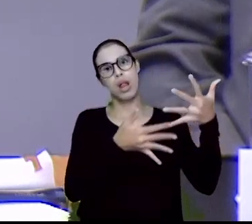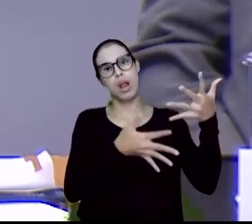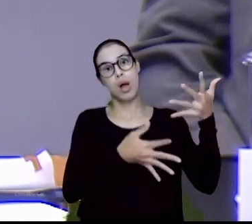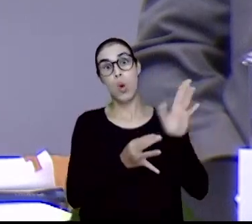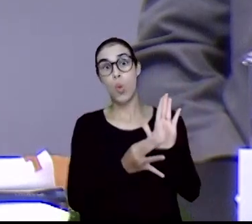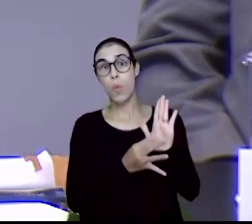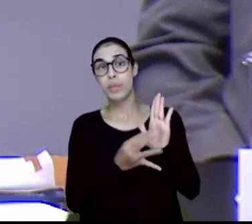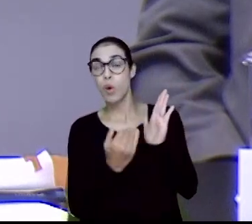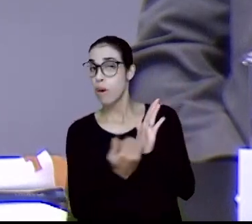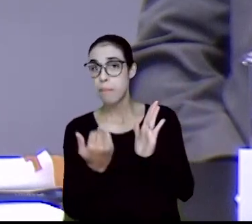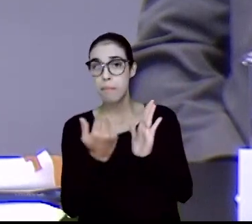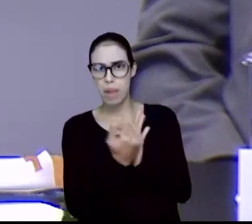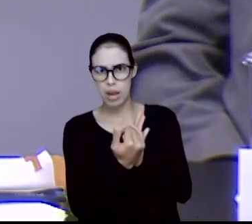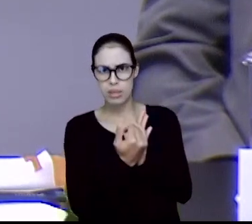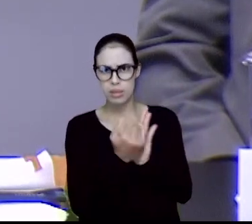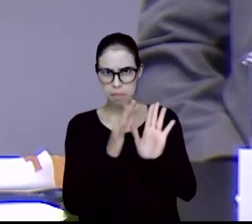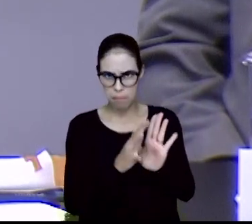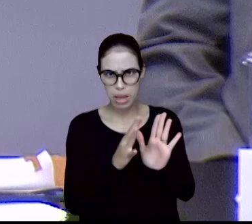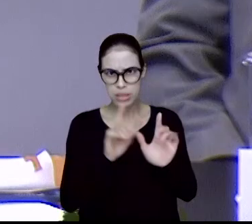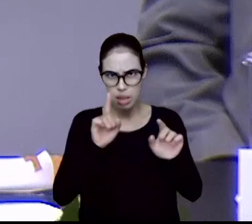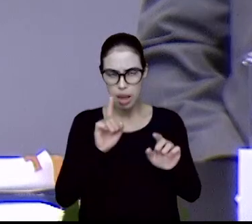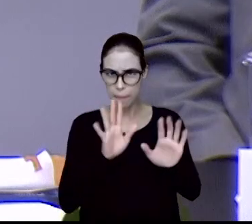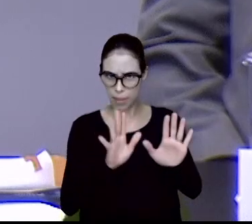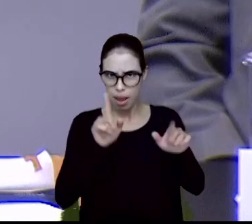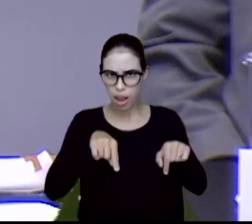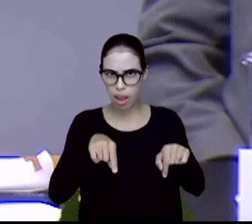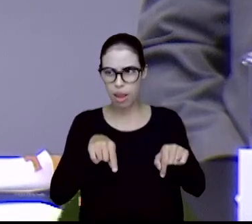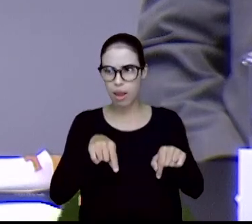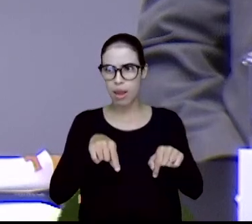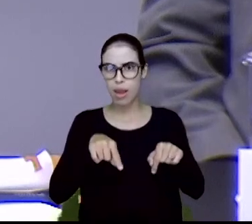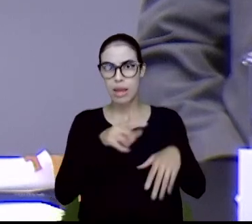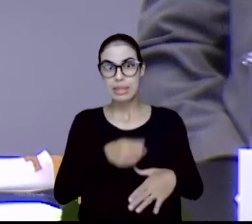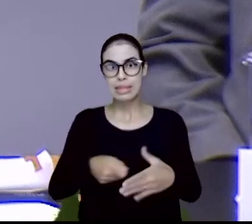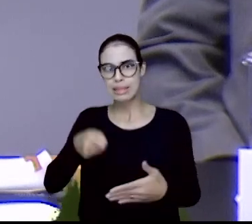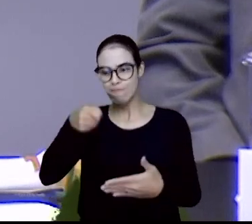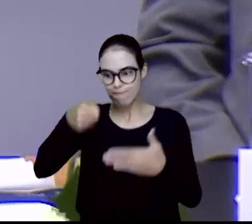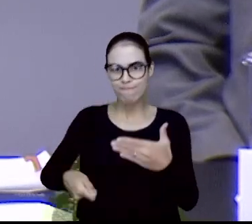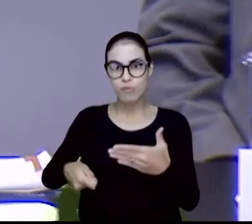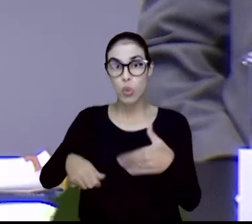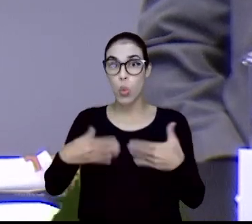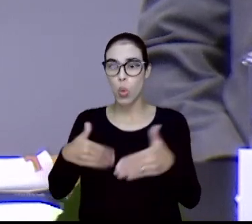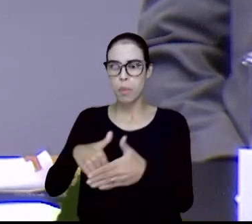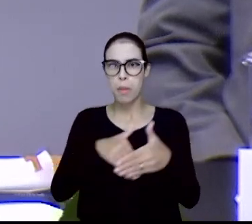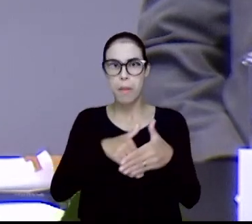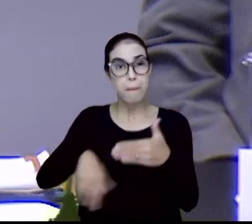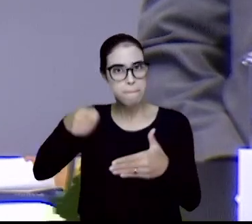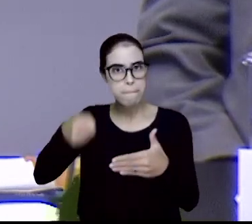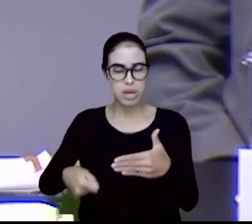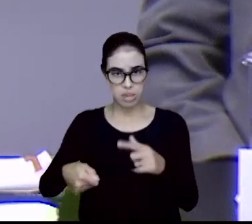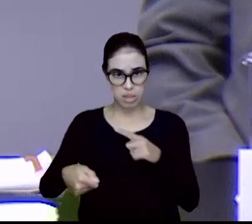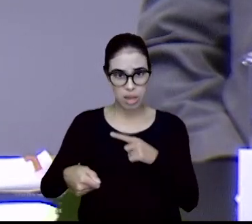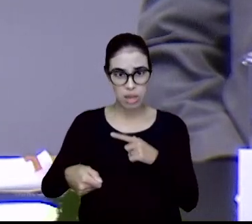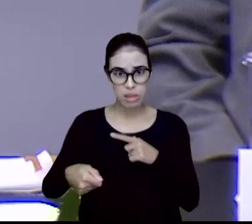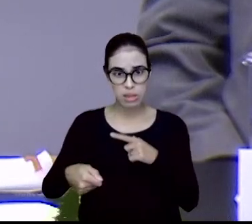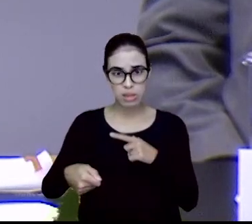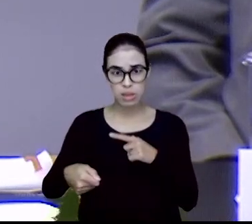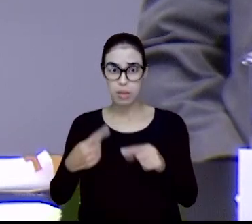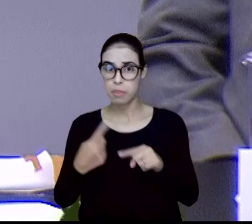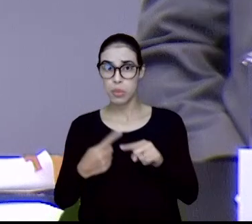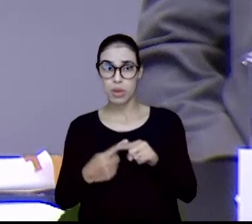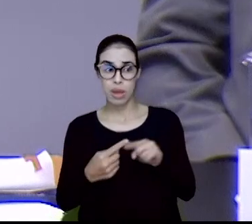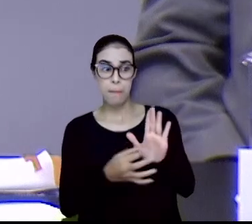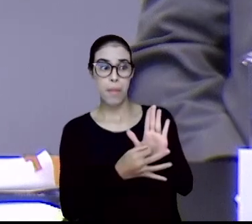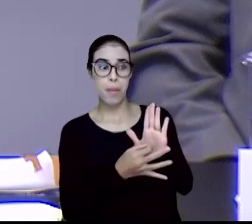vinculantes, são apenas comentários que os juízes falam. Chama-se, em latim, obter dictum. O obter dictum não é vinculante, é preciso